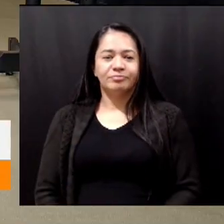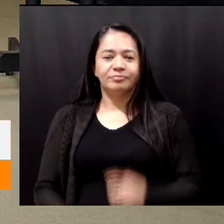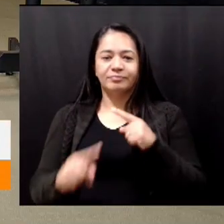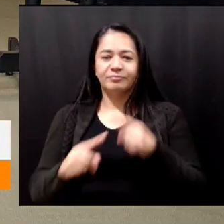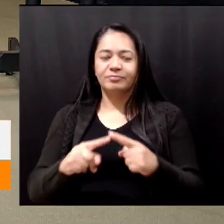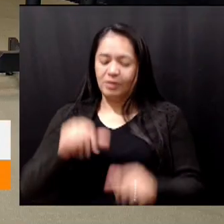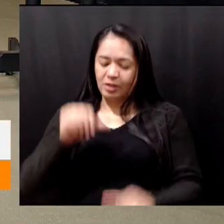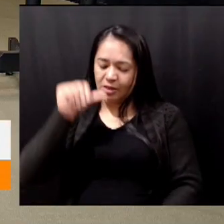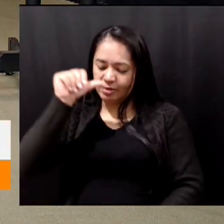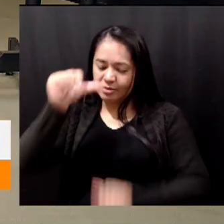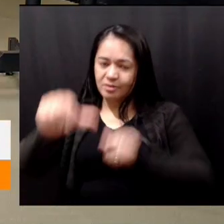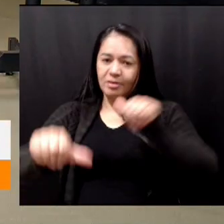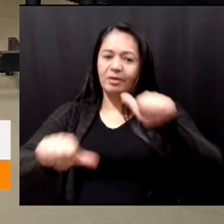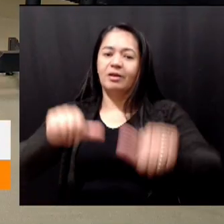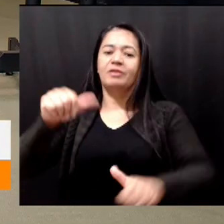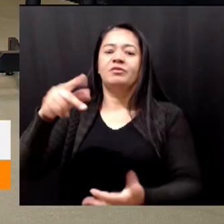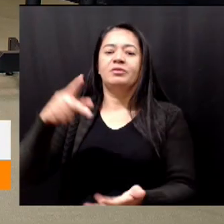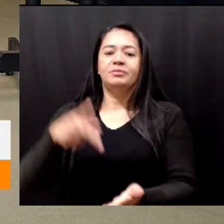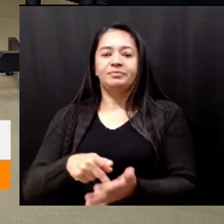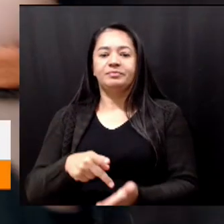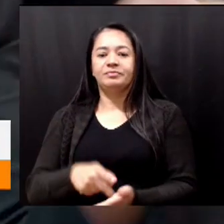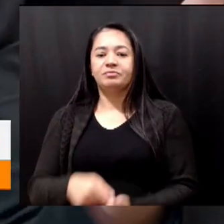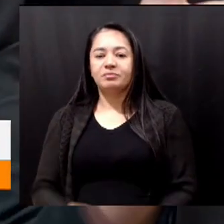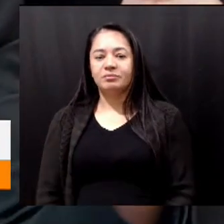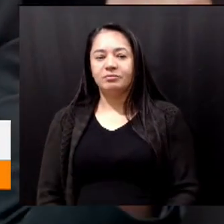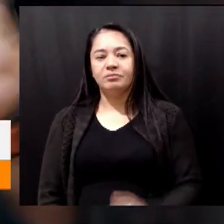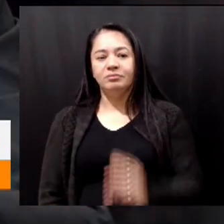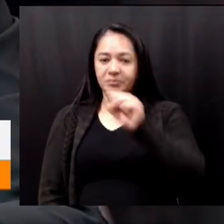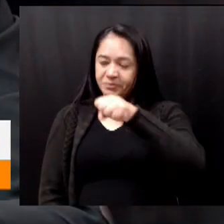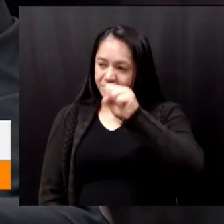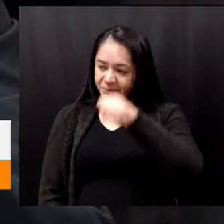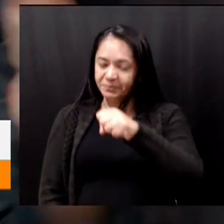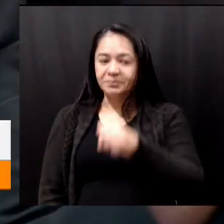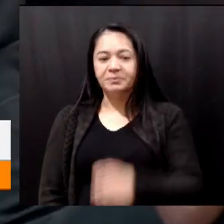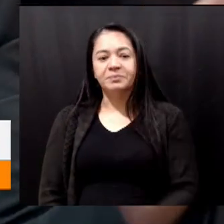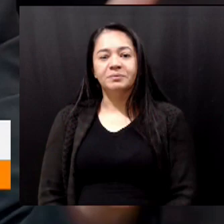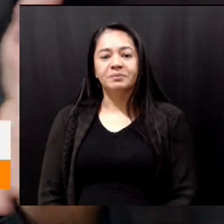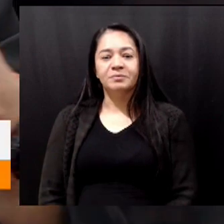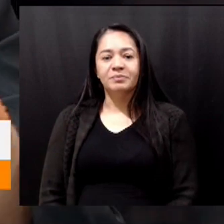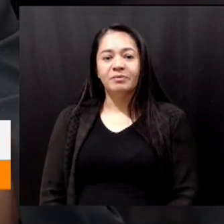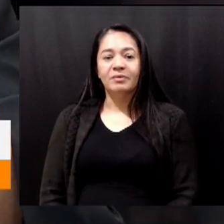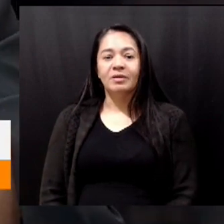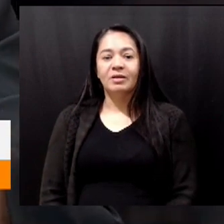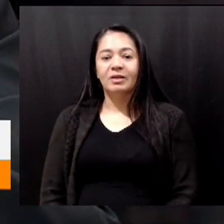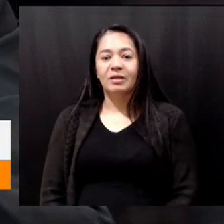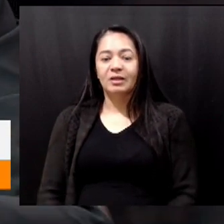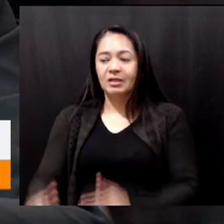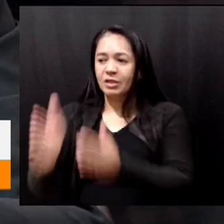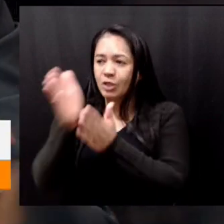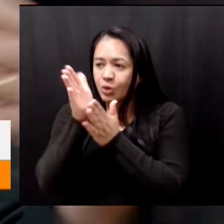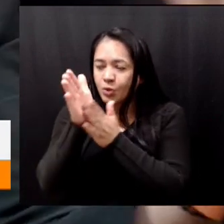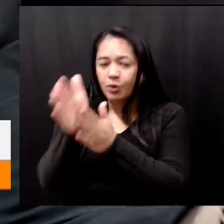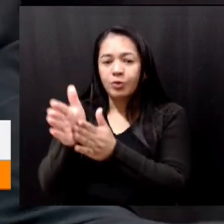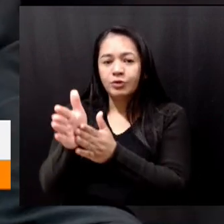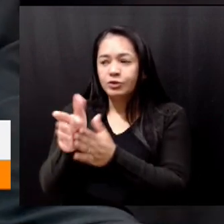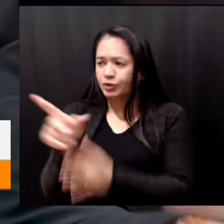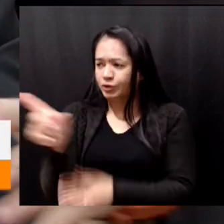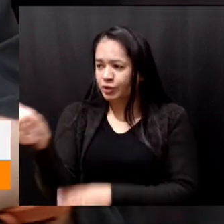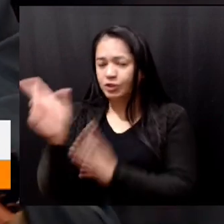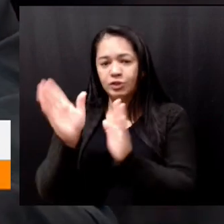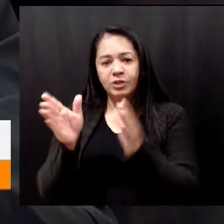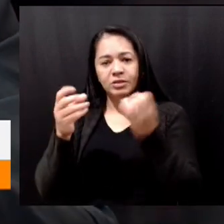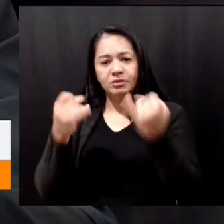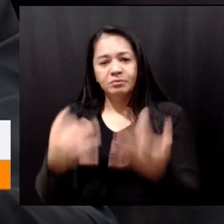Sim. Transforma. E até seguindo nessa sequência que o Asa passou, essa